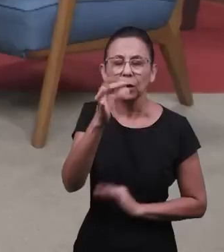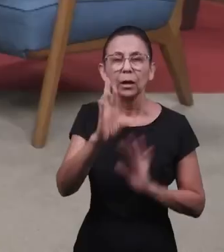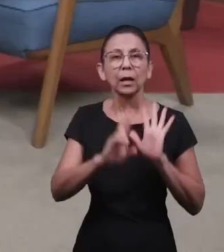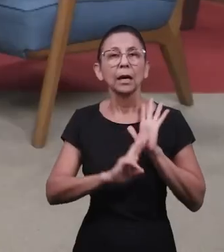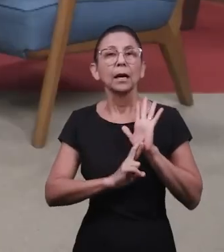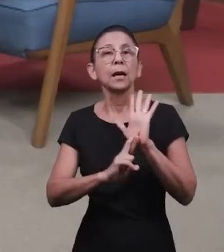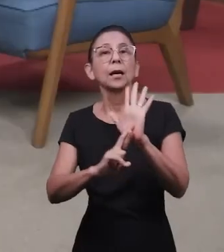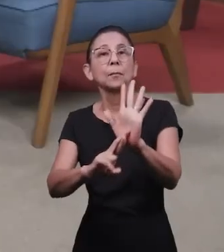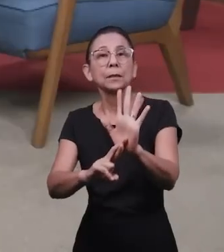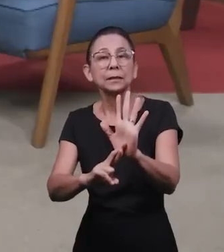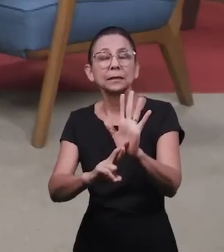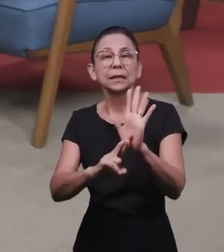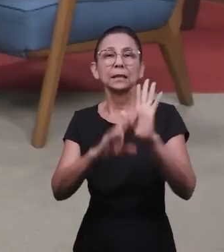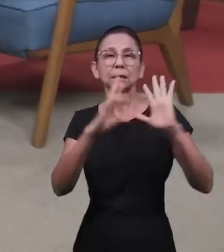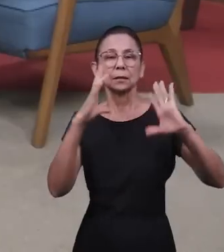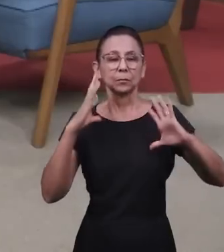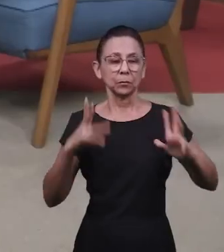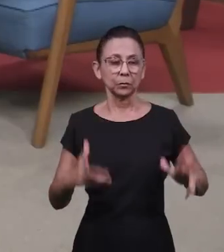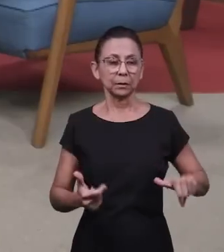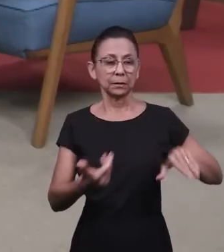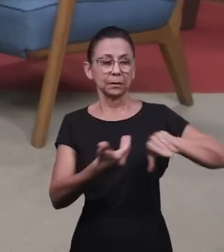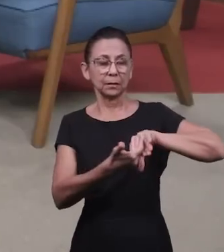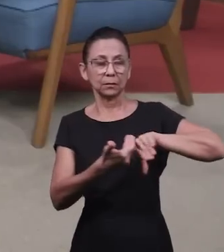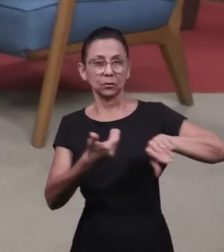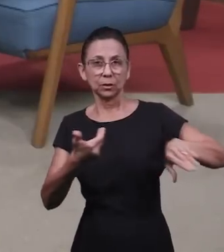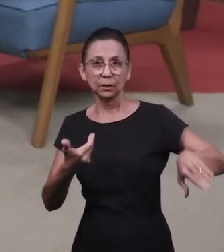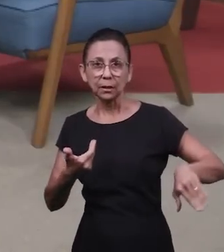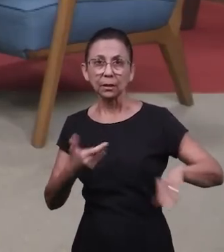no meio dos espinhos,